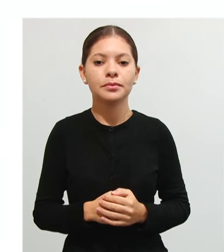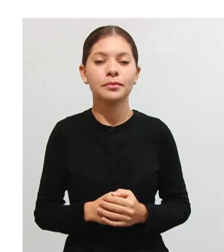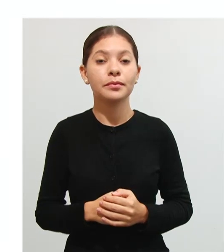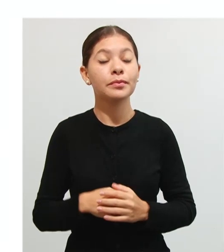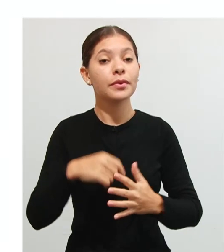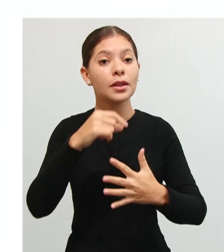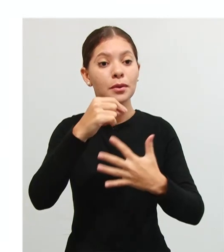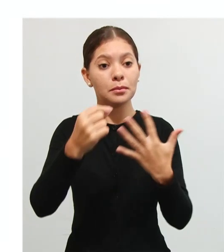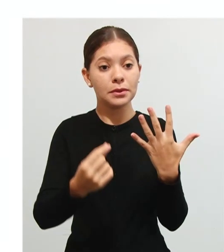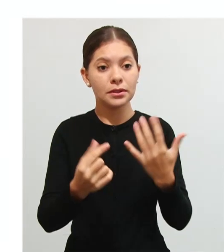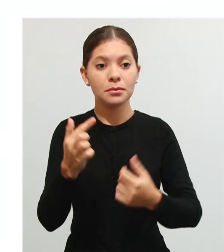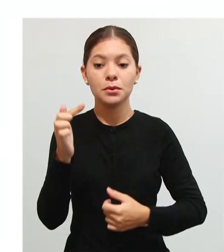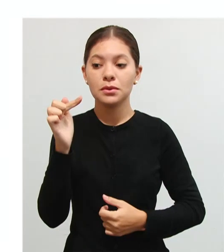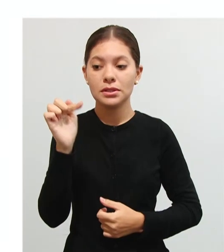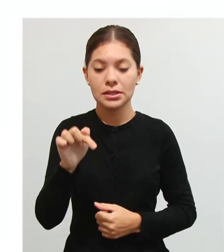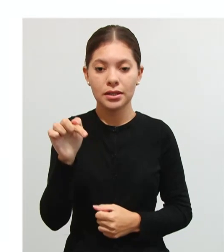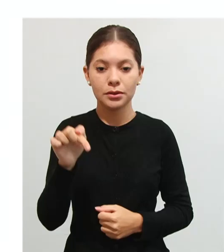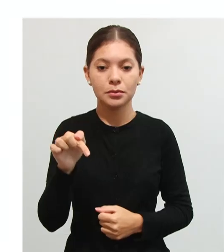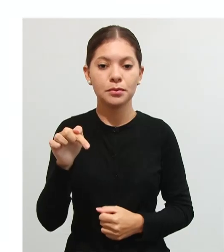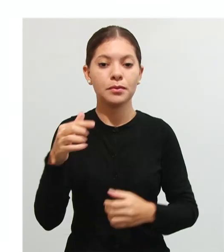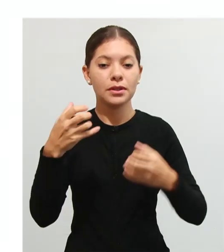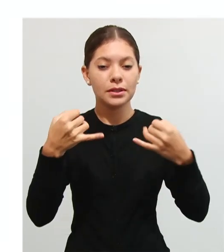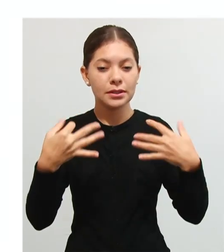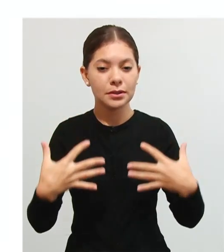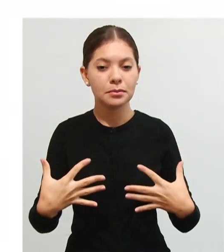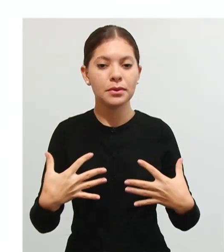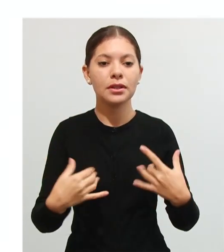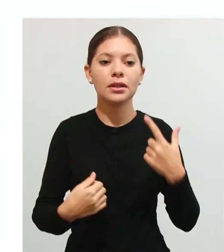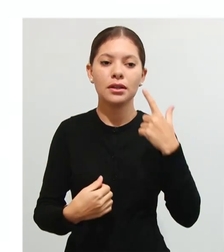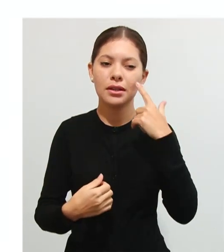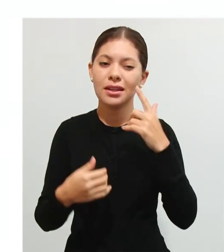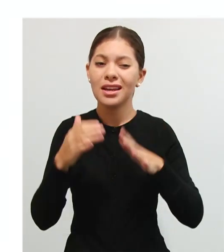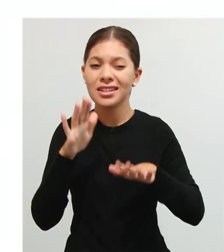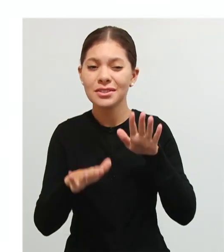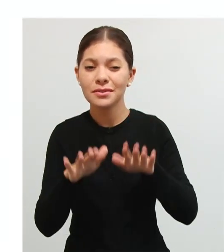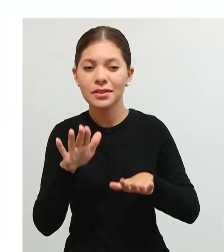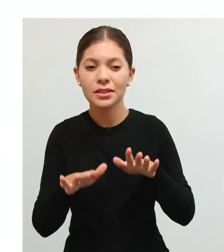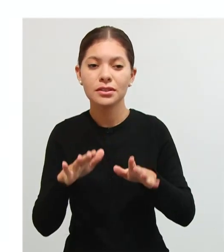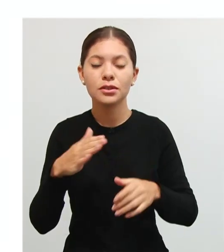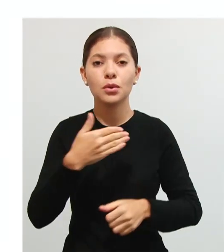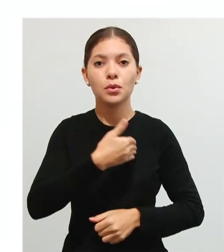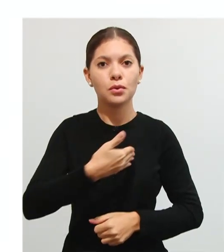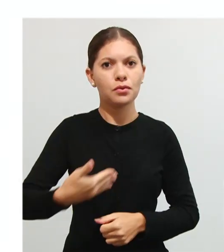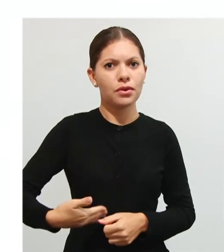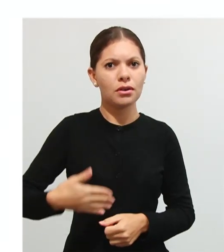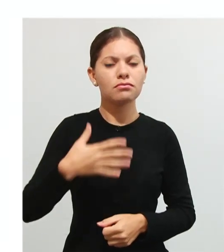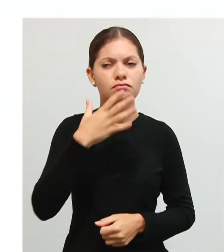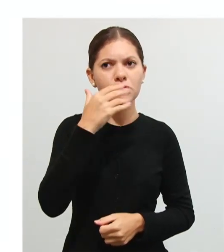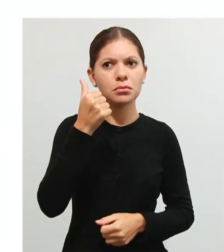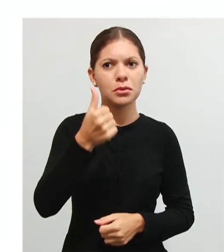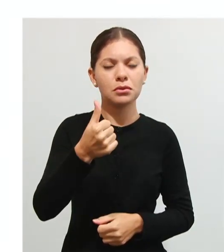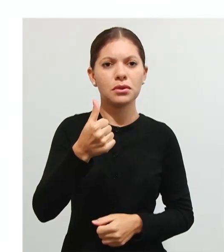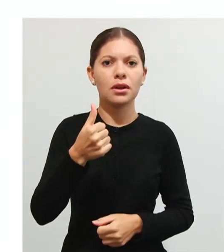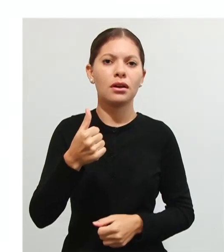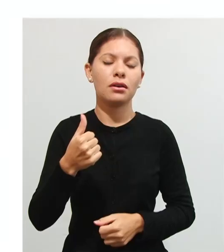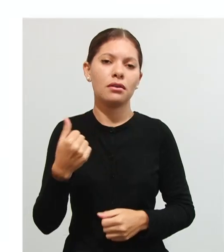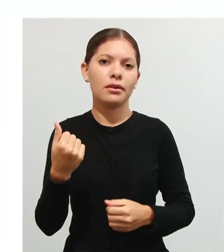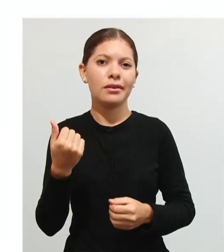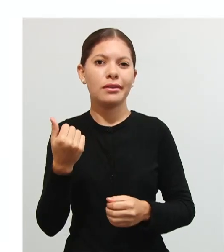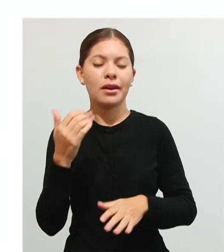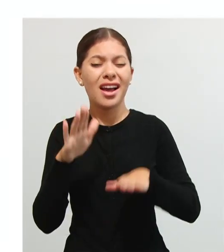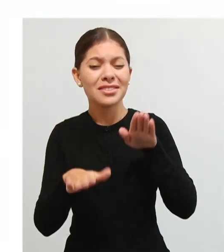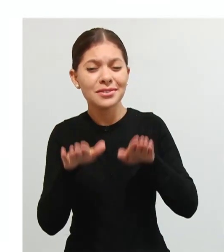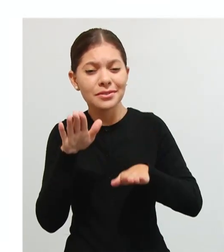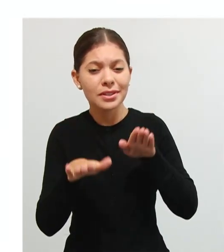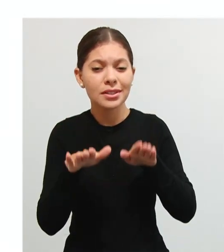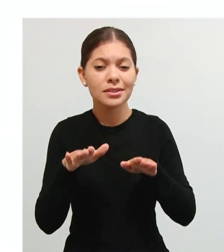No princípio 7, ele diz que às vezes os governos podem melhorar os resultados dos mercados. Esse às vezes passou